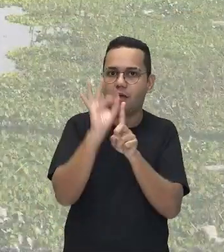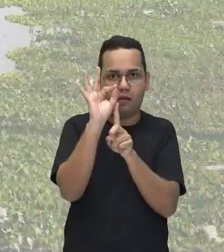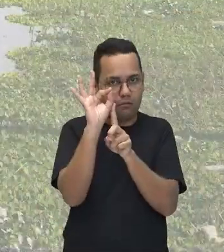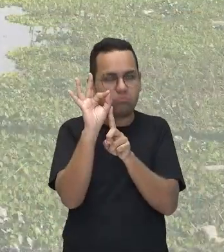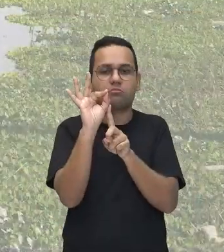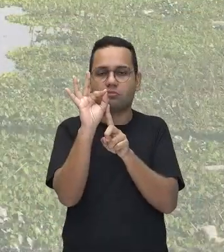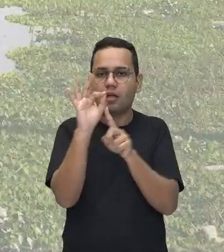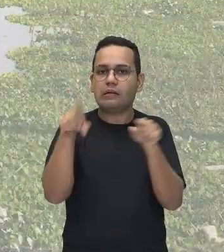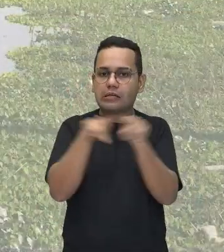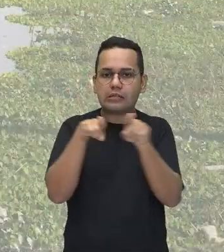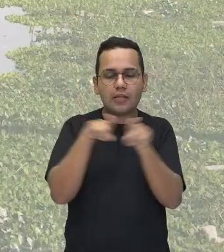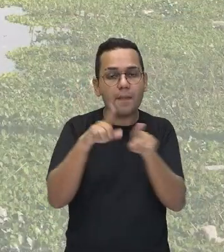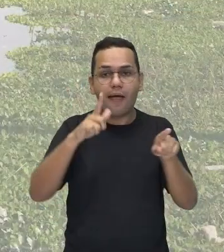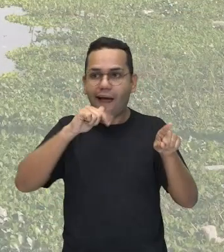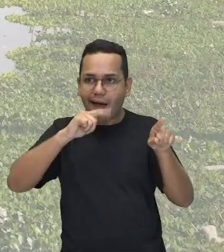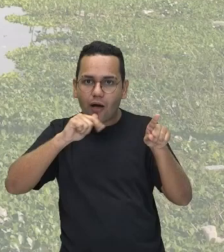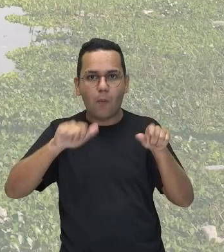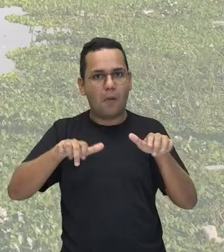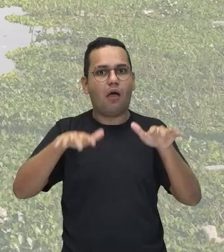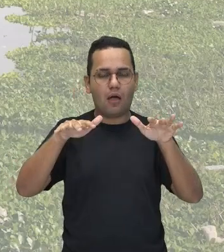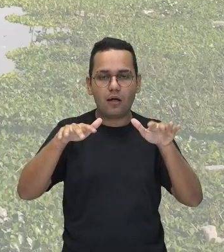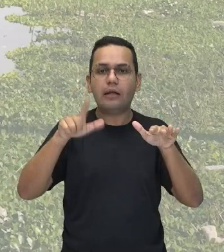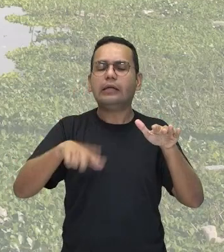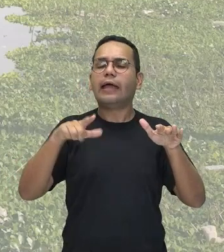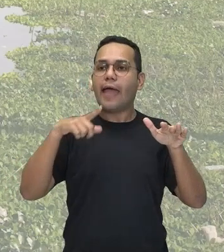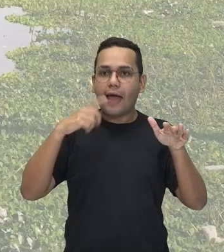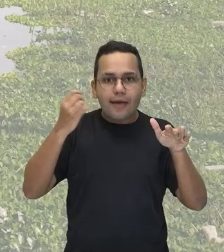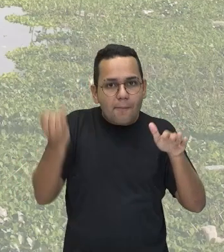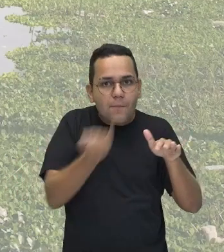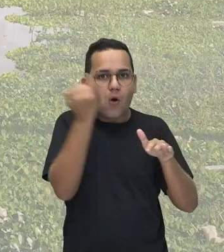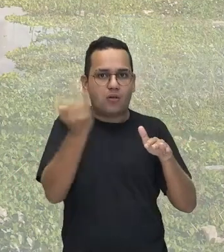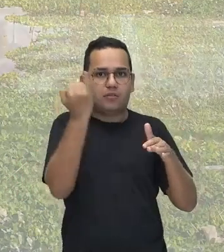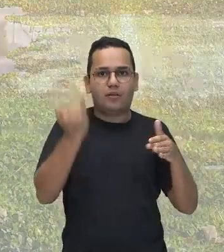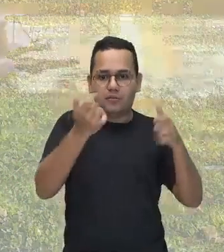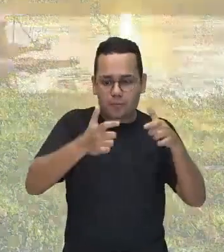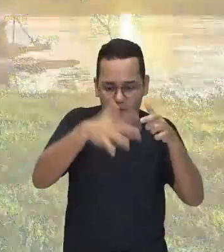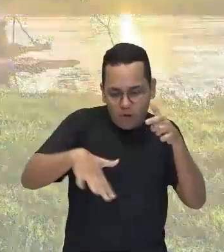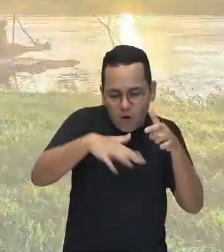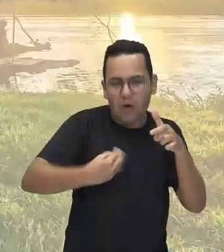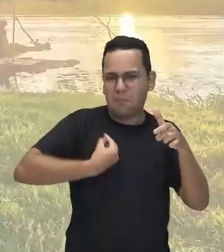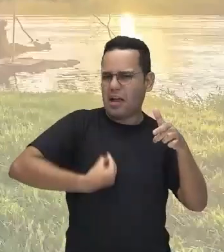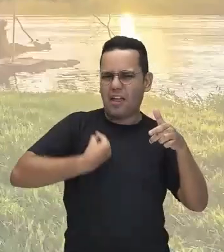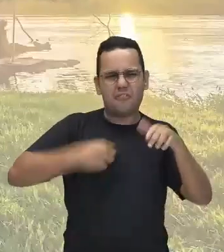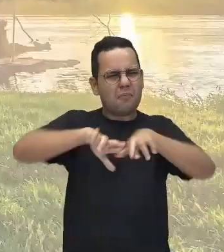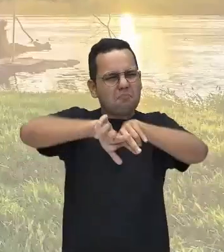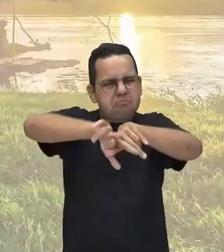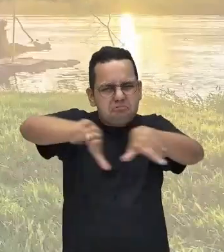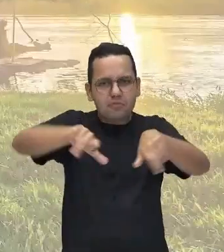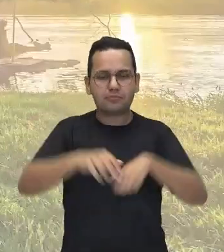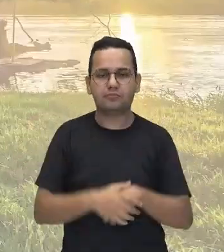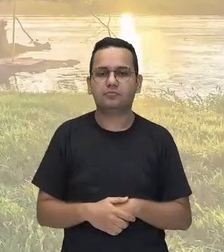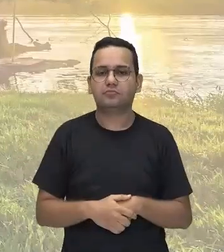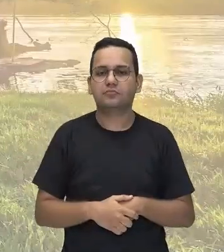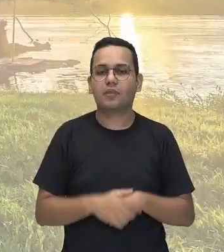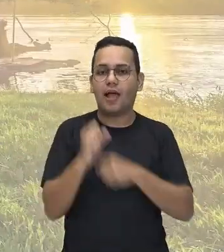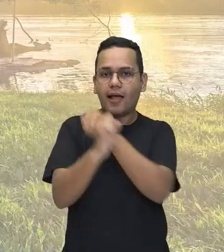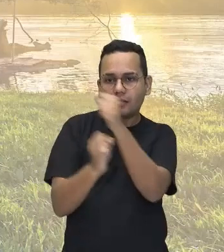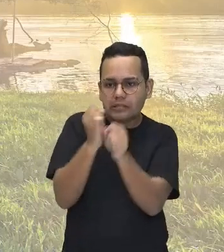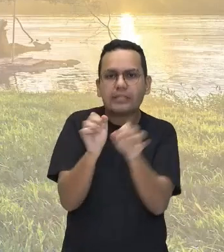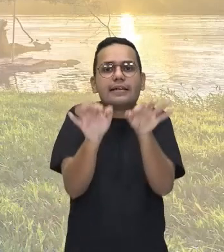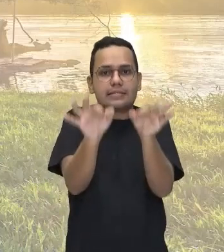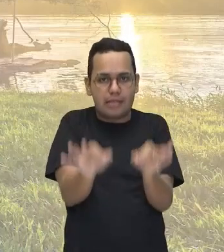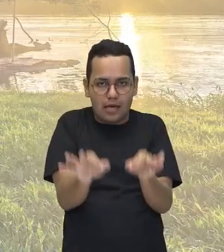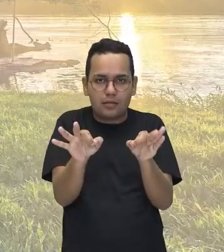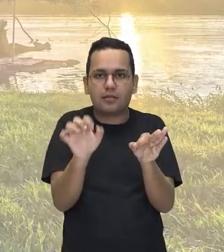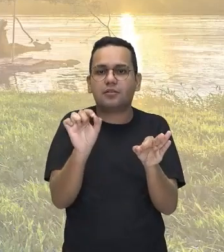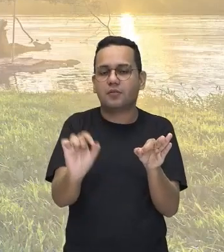alta umidade criam um ambiente ideal para a proliferação de vida. Estações bem definidas, seca e